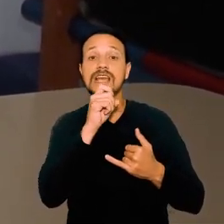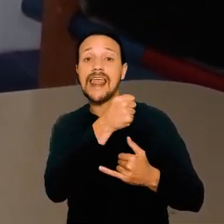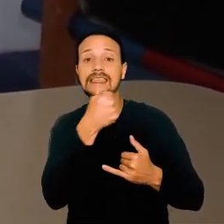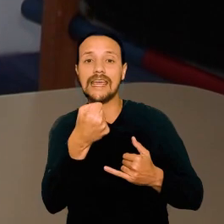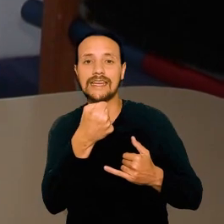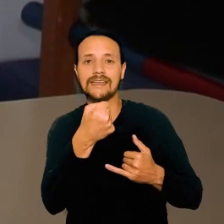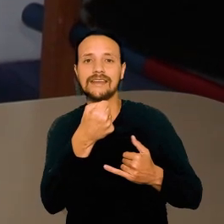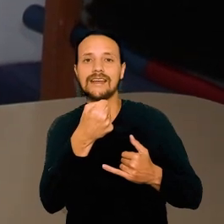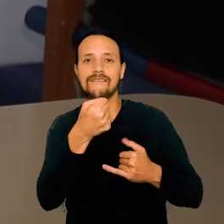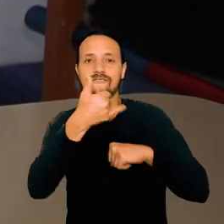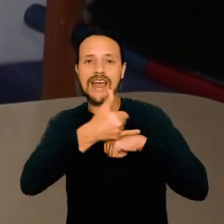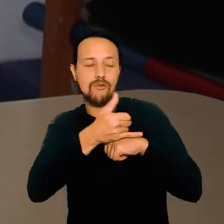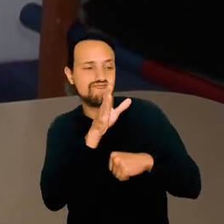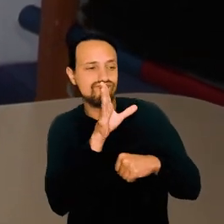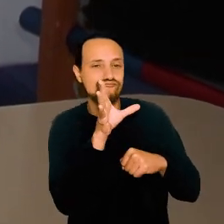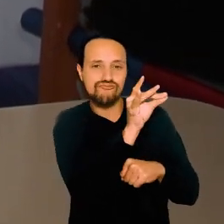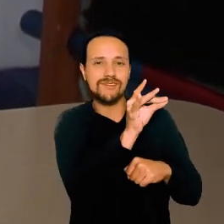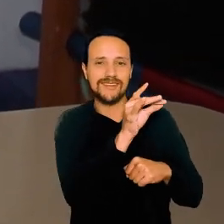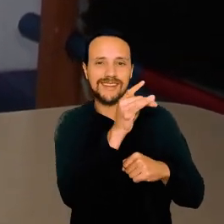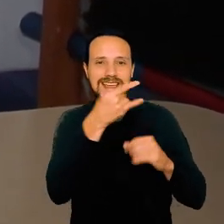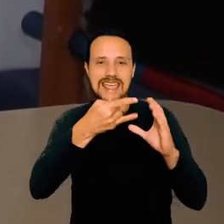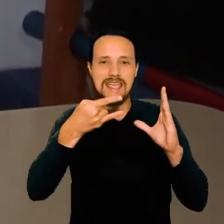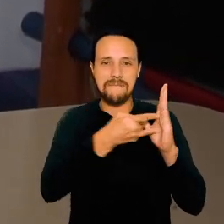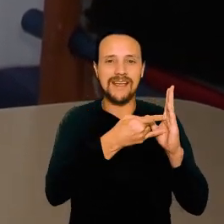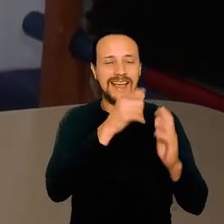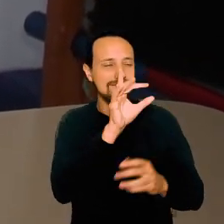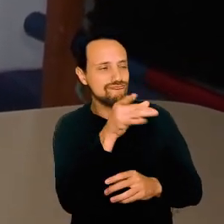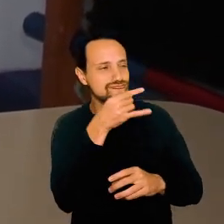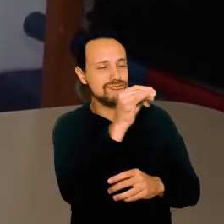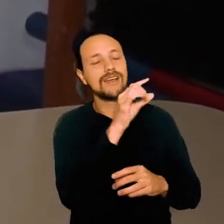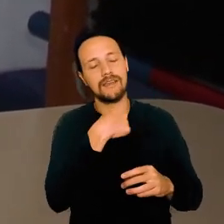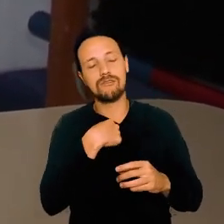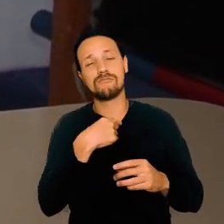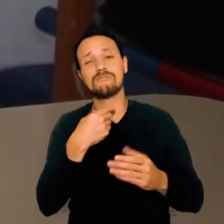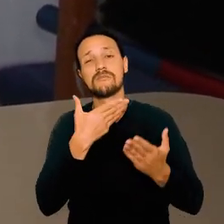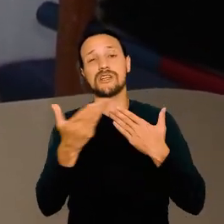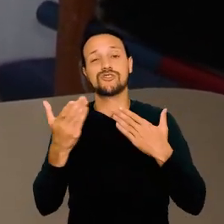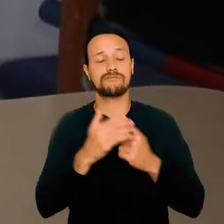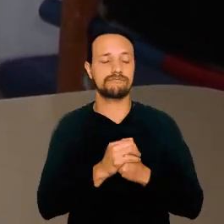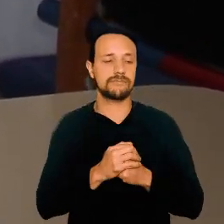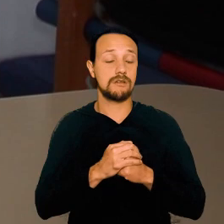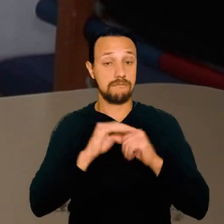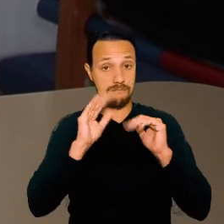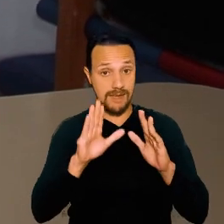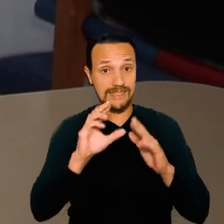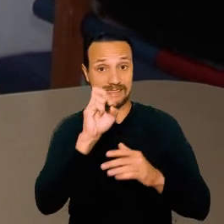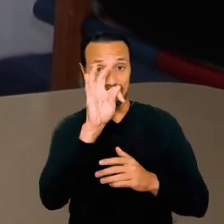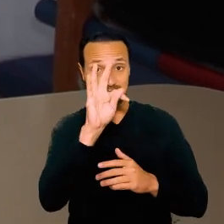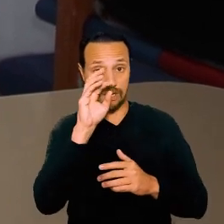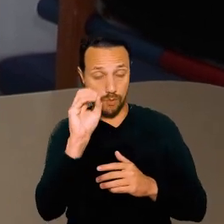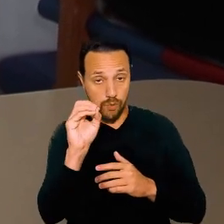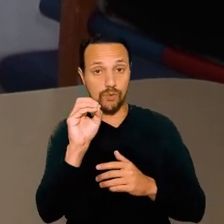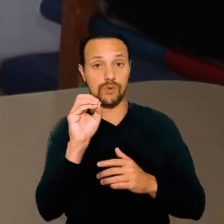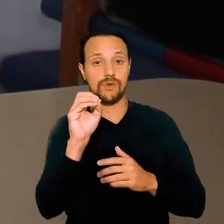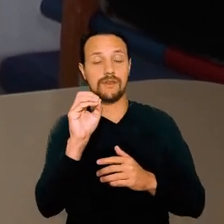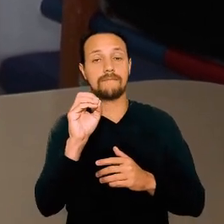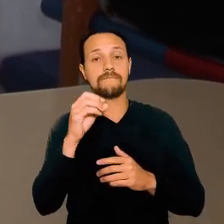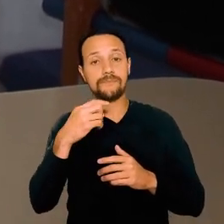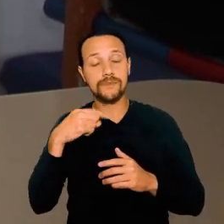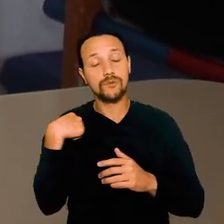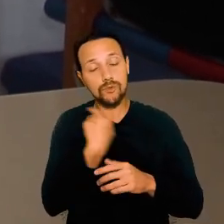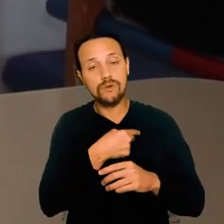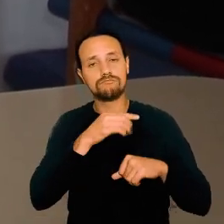ajudou demais a recuperar o que eu tinha perdido, a recuperar tudo que a doença tinha tirado de mim, né? É,